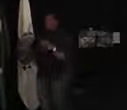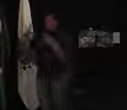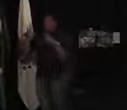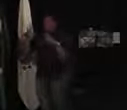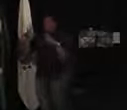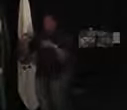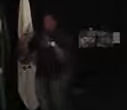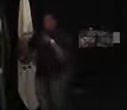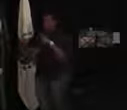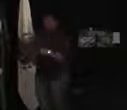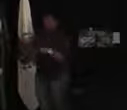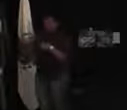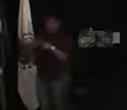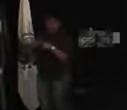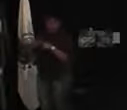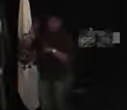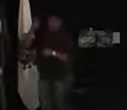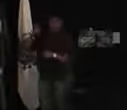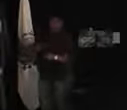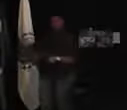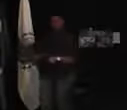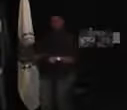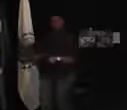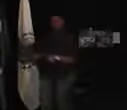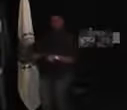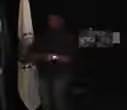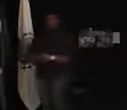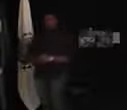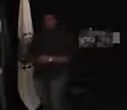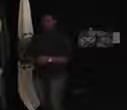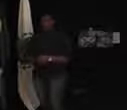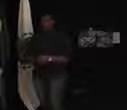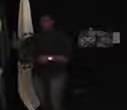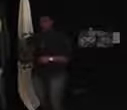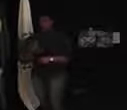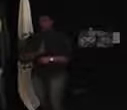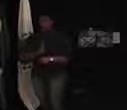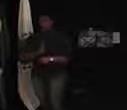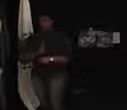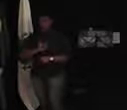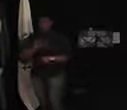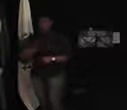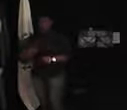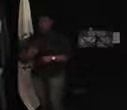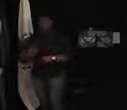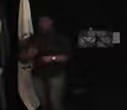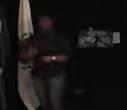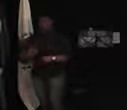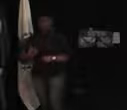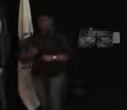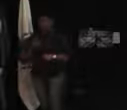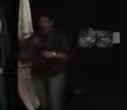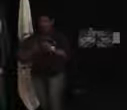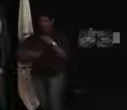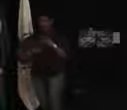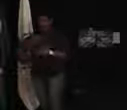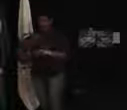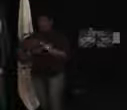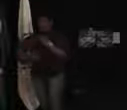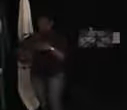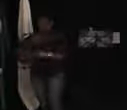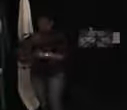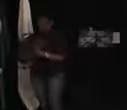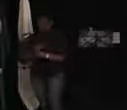depois vou rever aquele conteúdo. Isso é feedback. Então, se eu passo o trimestre inteiro